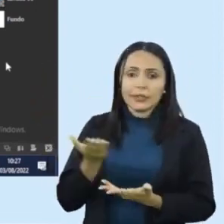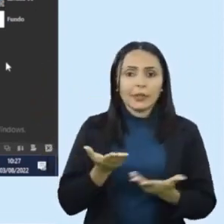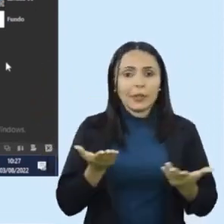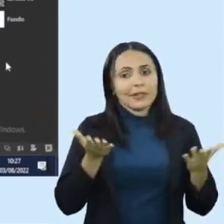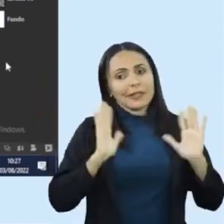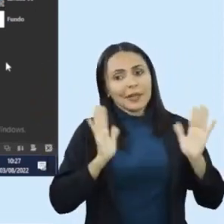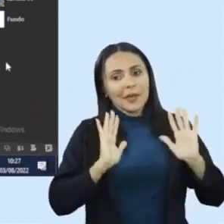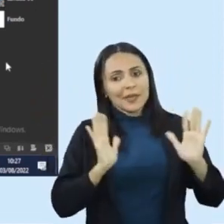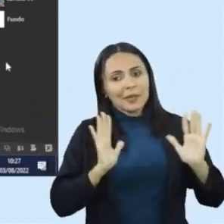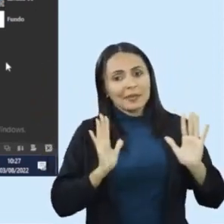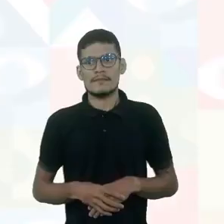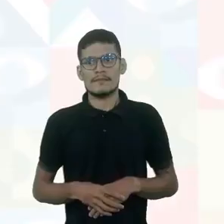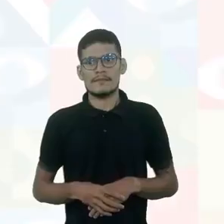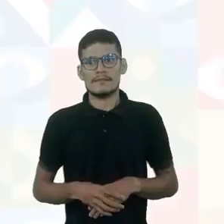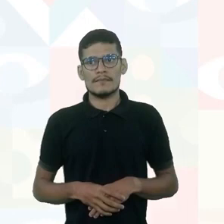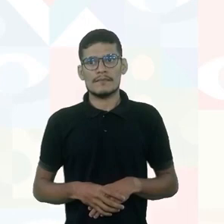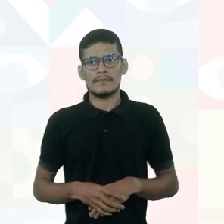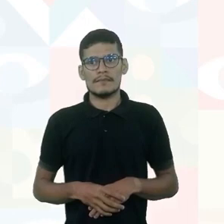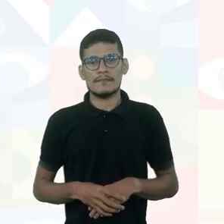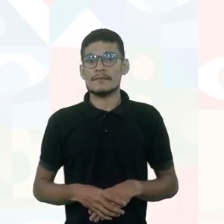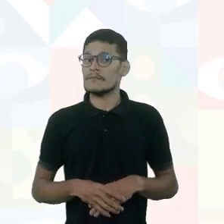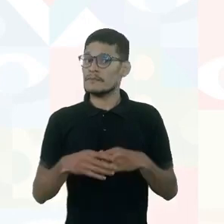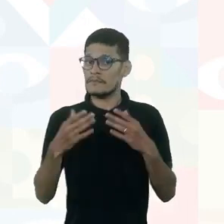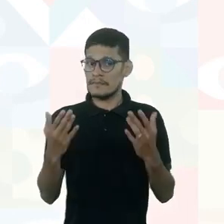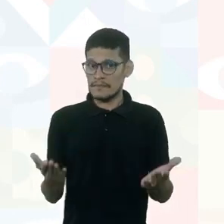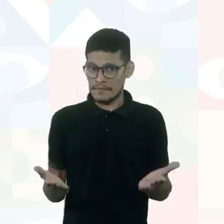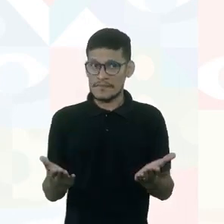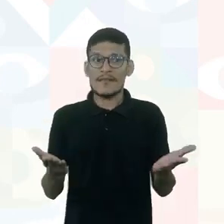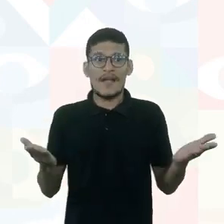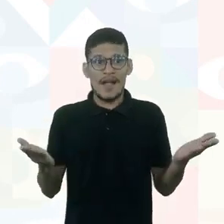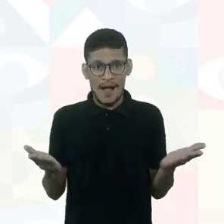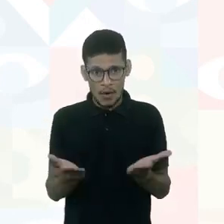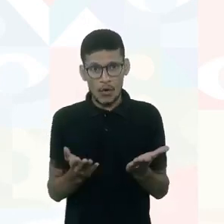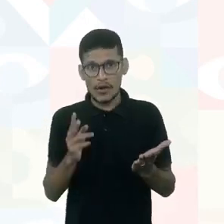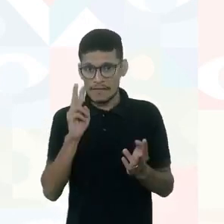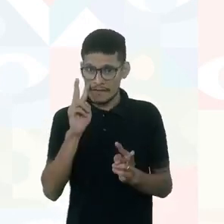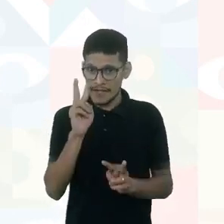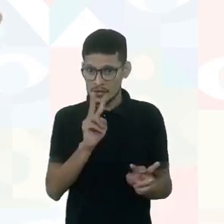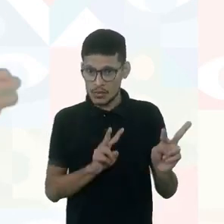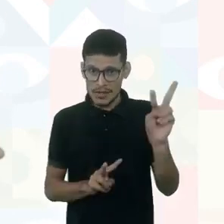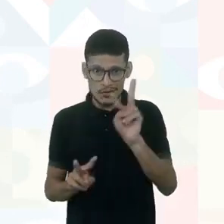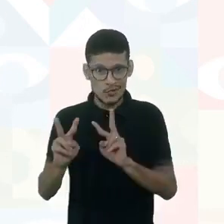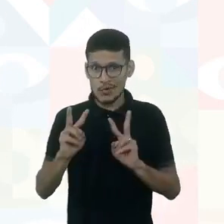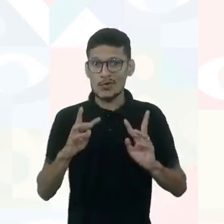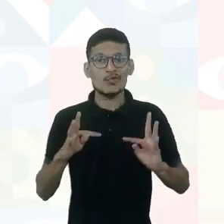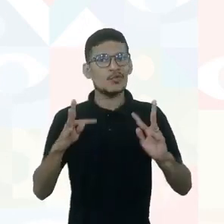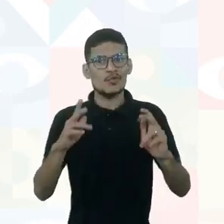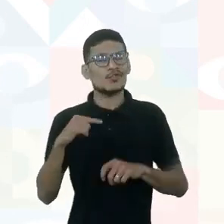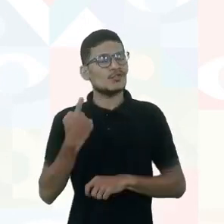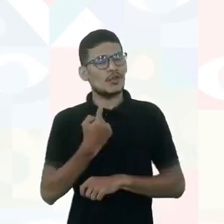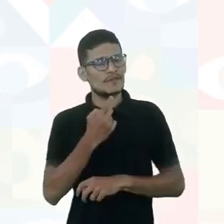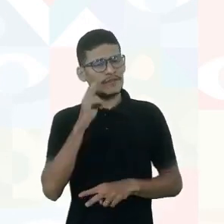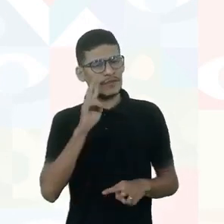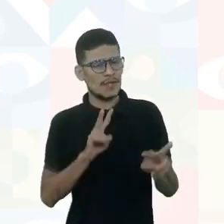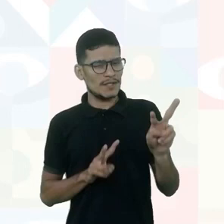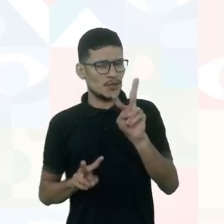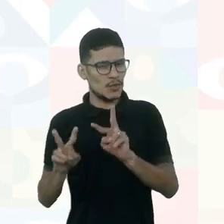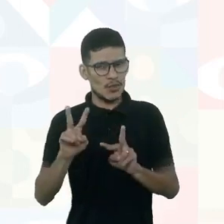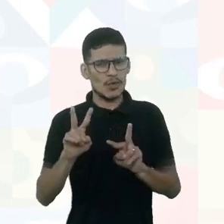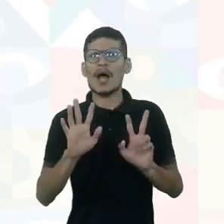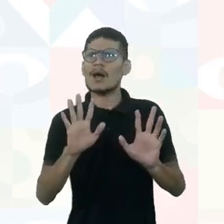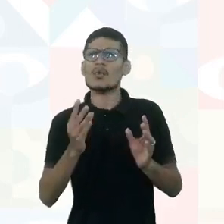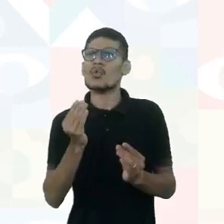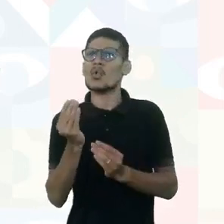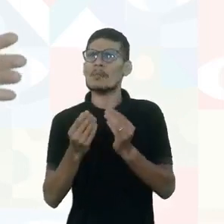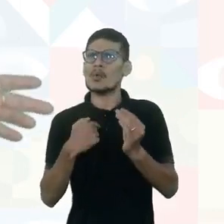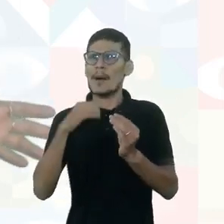mais, até a próxima. Bom, agora que a gente já viu tudo o que a gente podia ver, como assim, professora, a gente